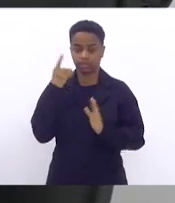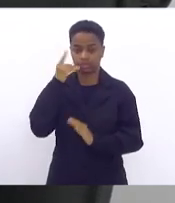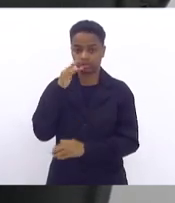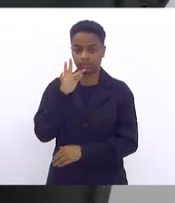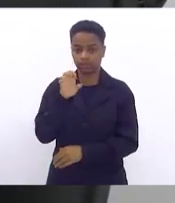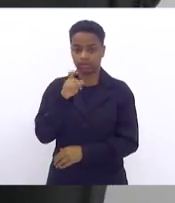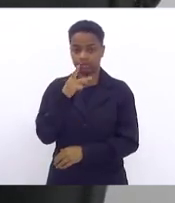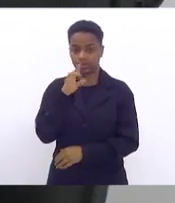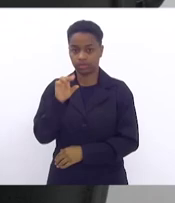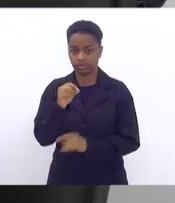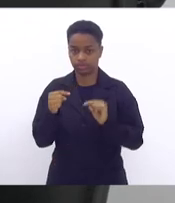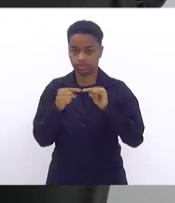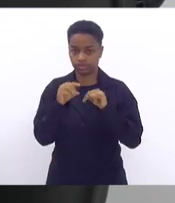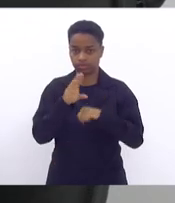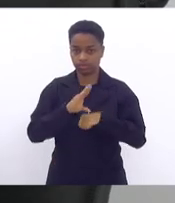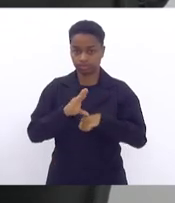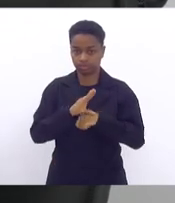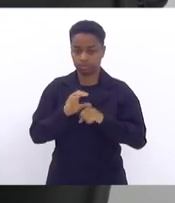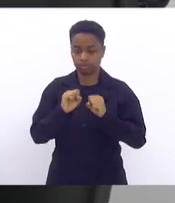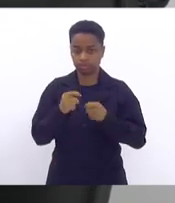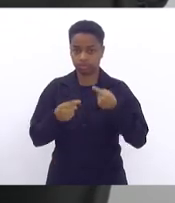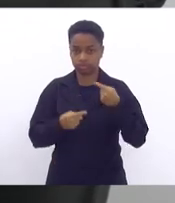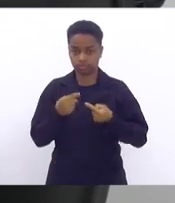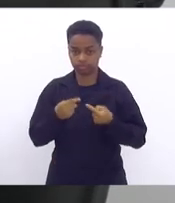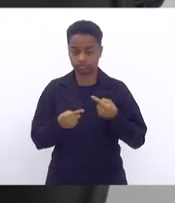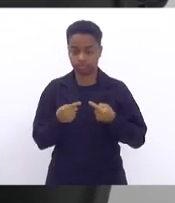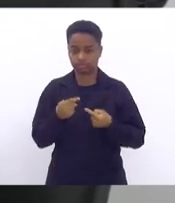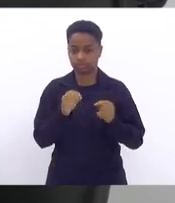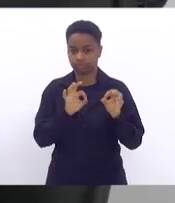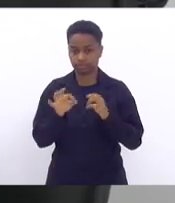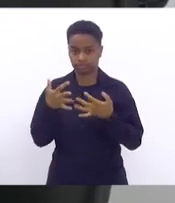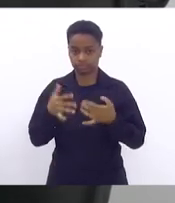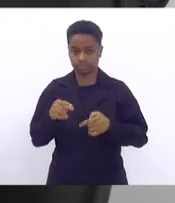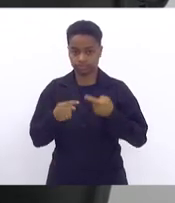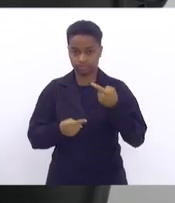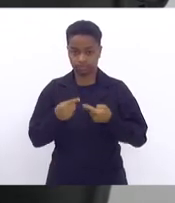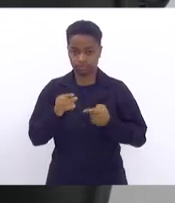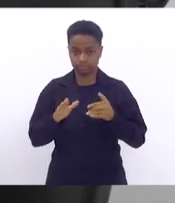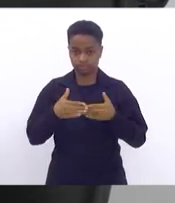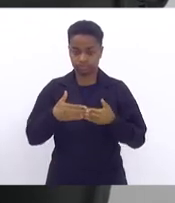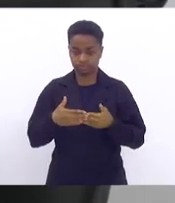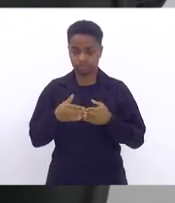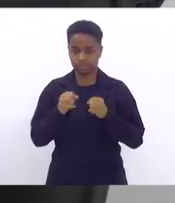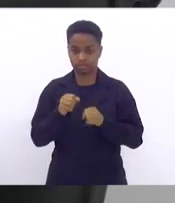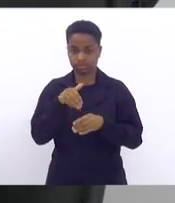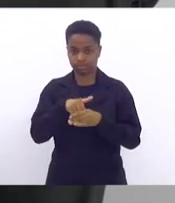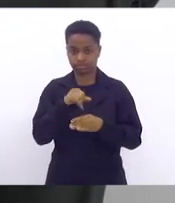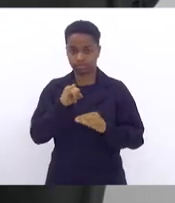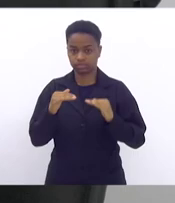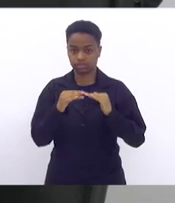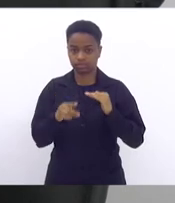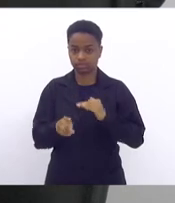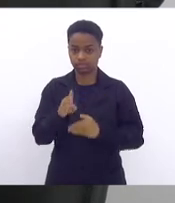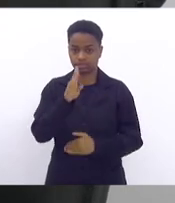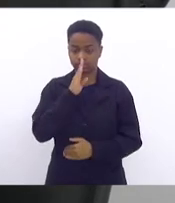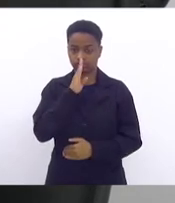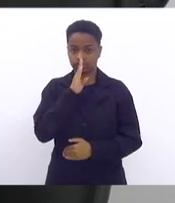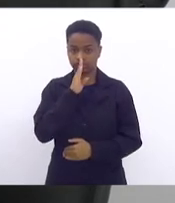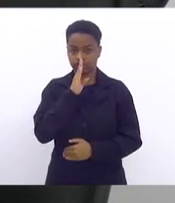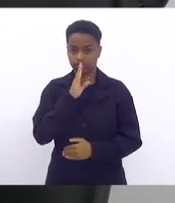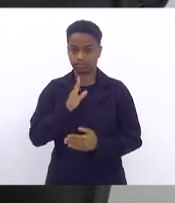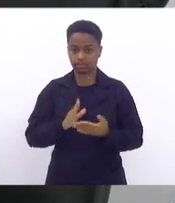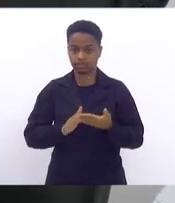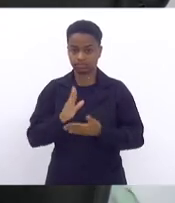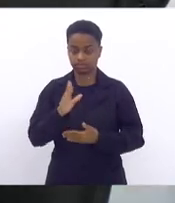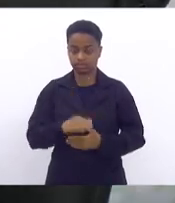Raves foi pela constitucionalidade em discussão. Não havendo quem queira discutir, encerrada a discussão, em votação, os senhores que aprovam, permaneçam